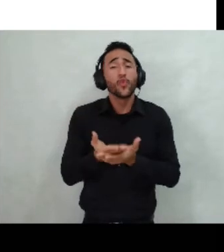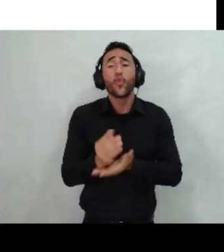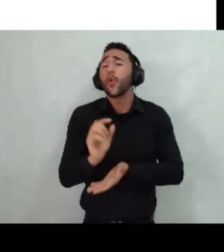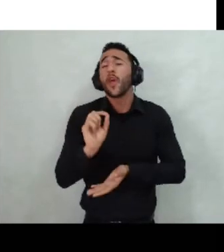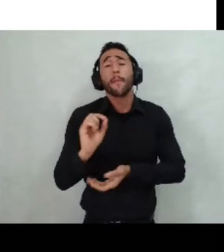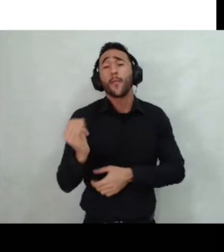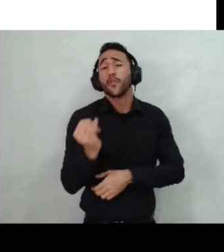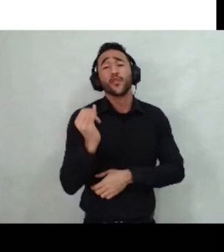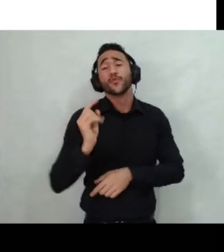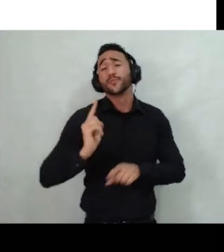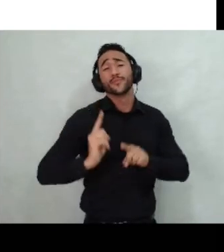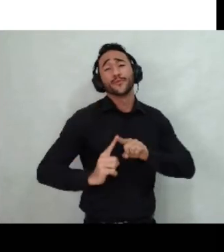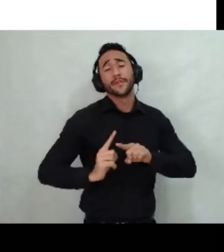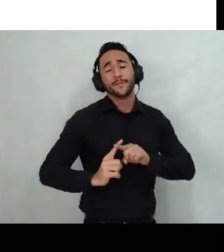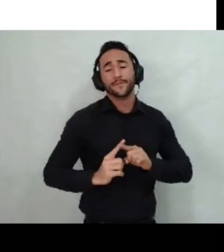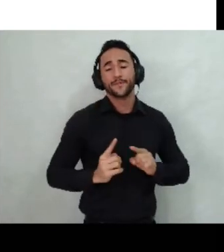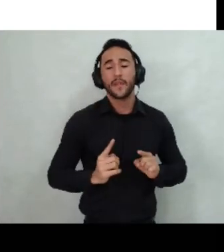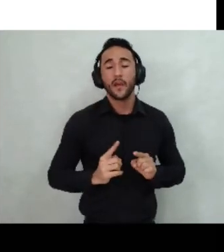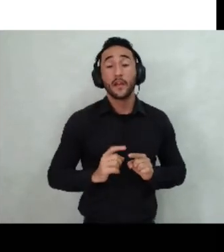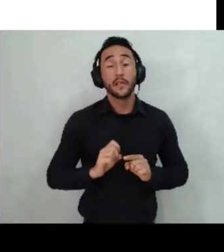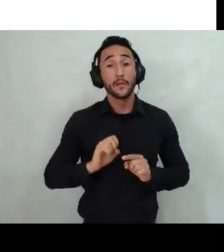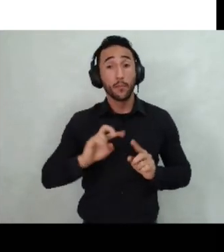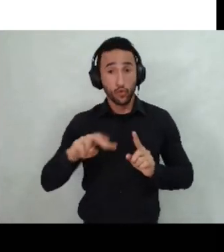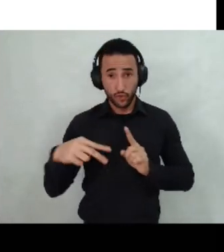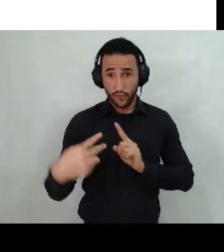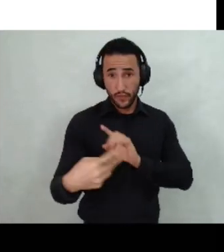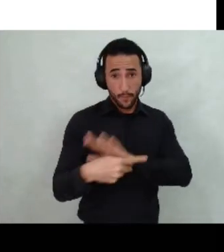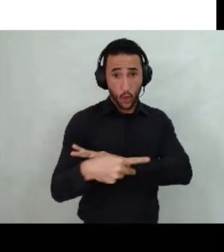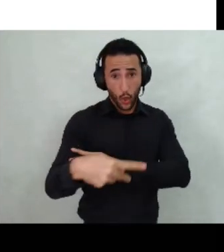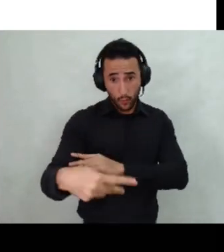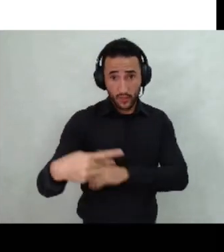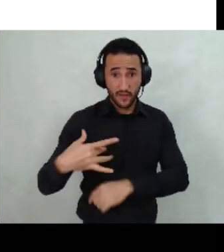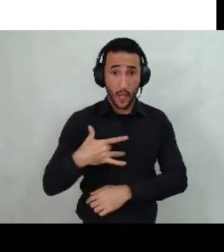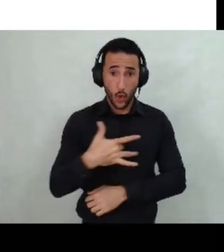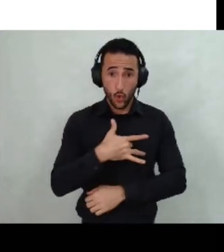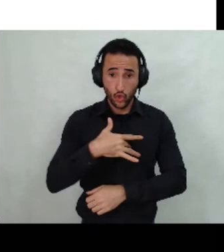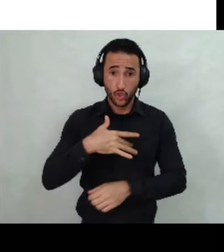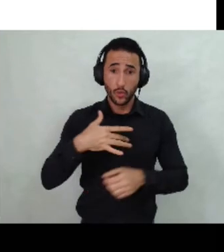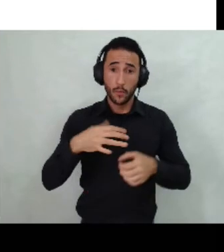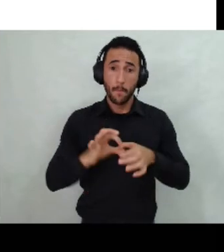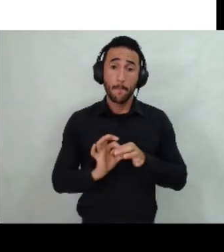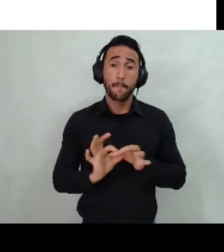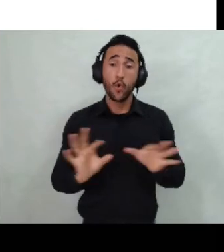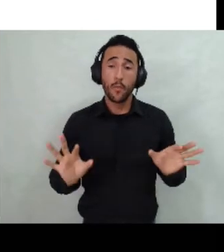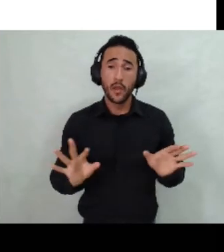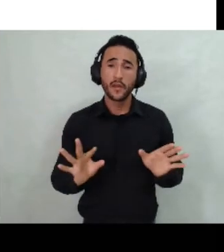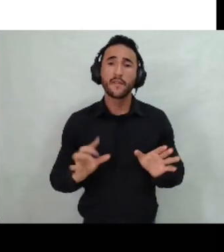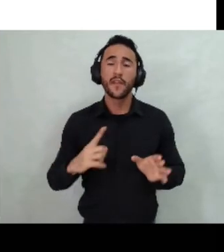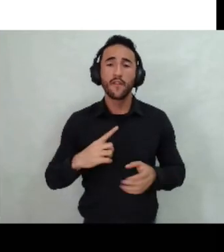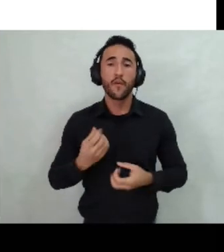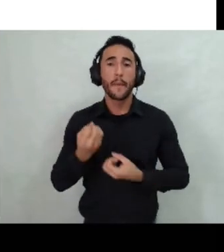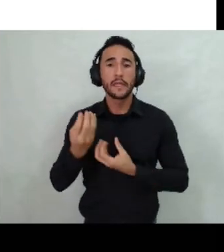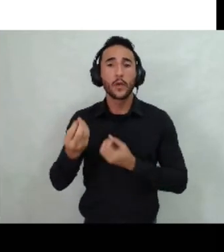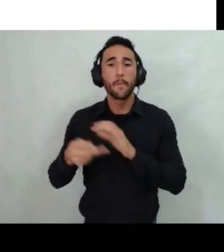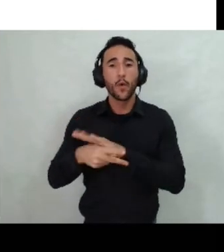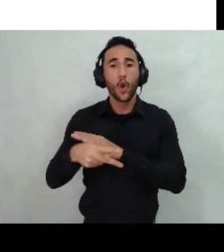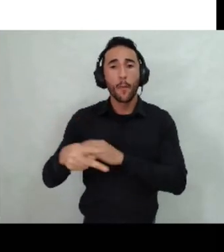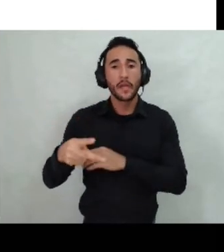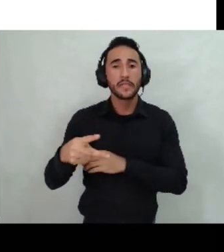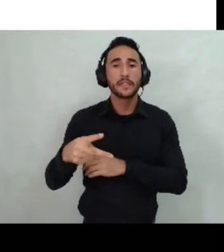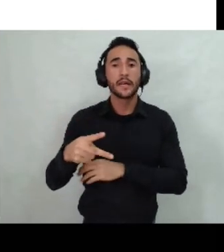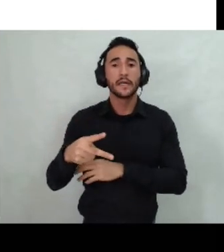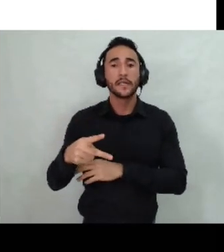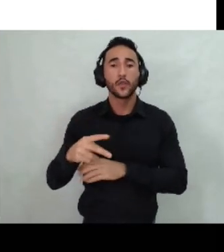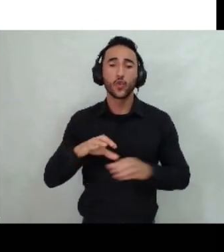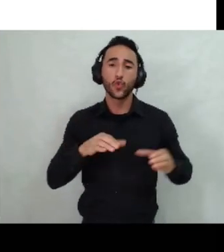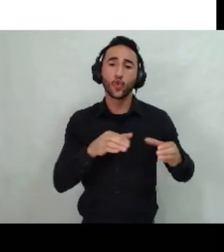de vista de saúde pública, os dados disponibilizados pela vigilância nas diferentes esferas de governo, como